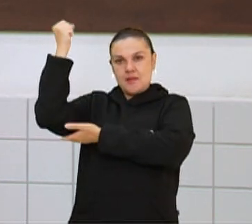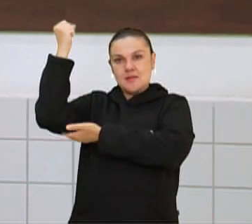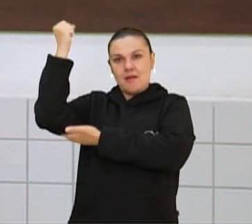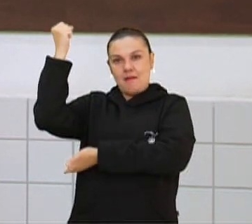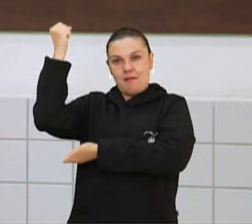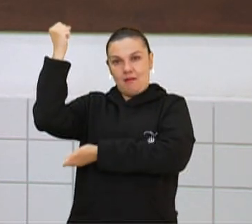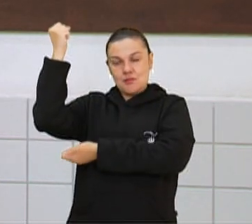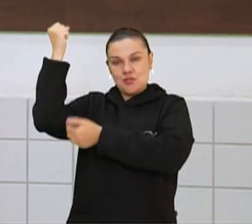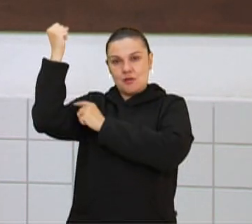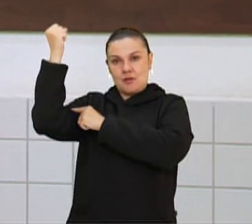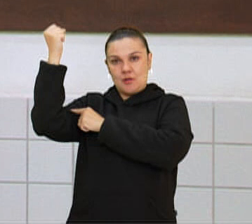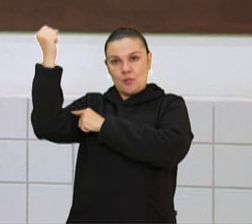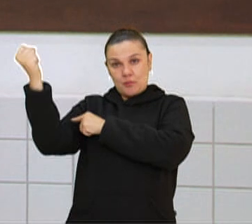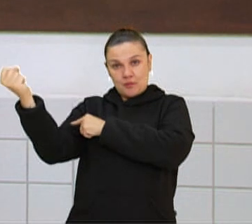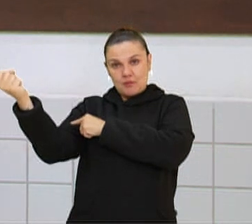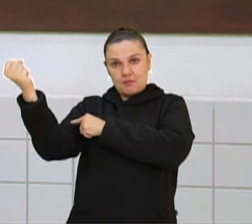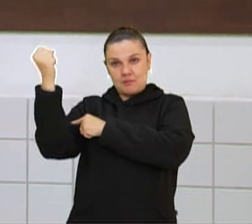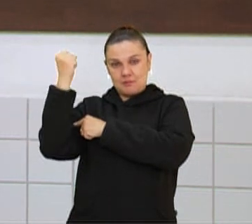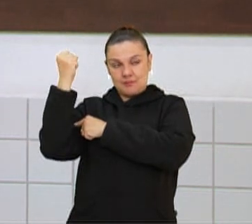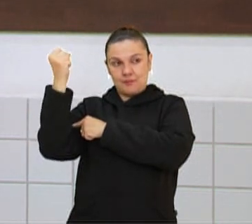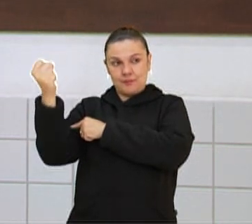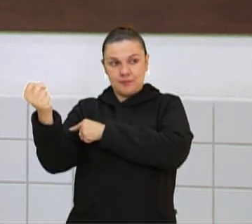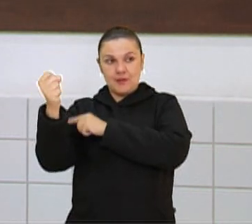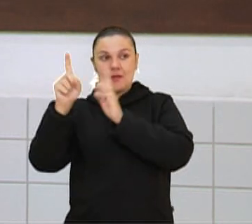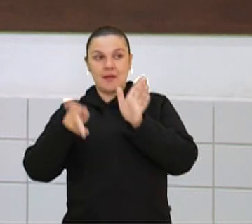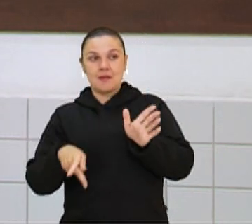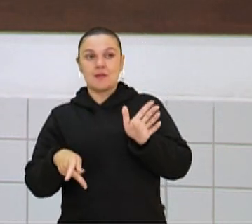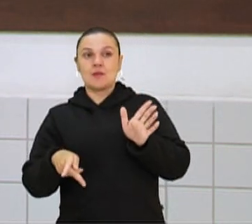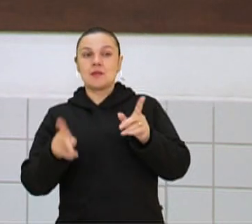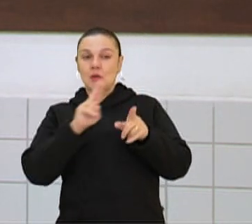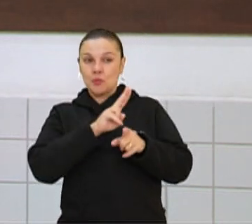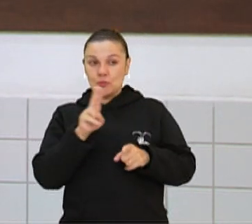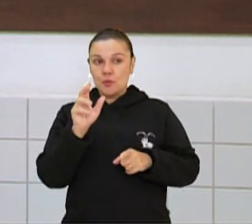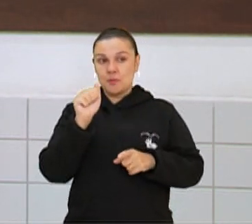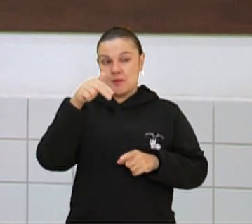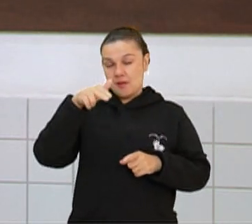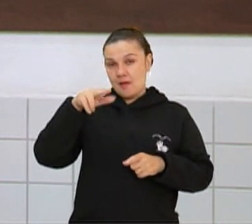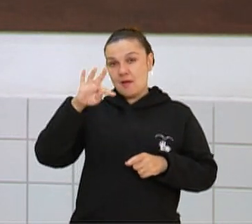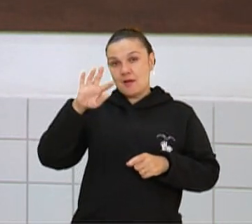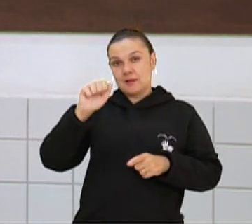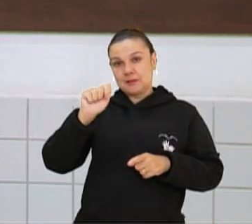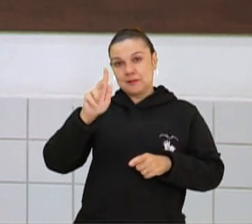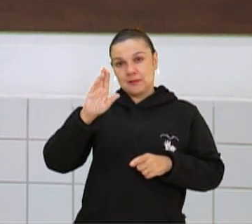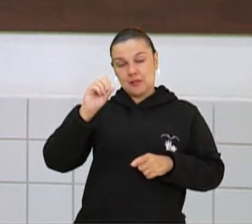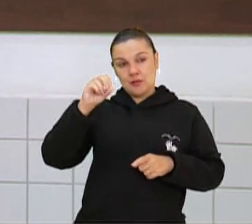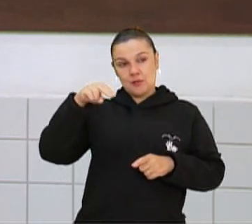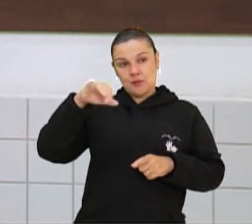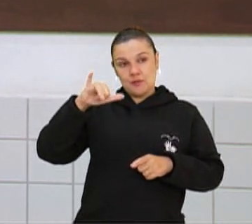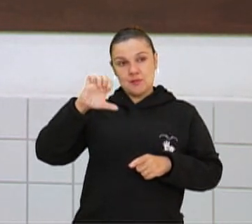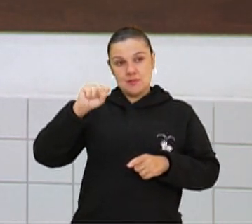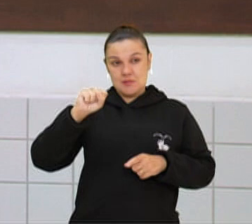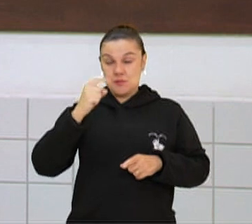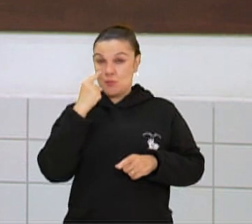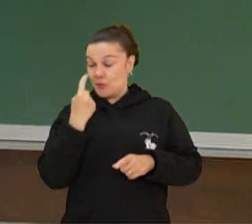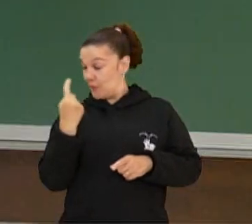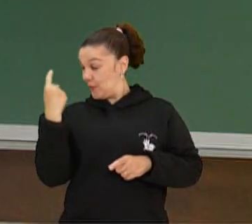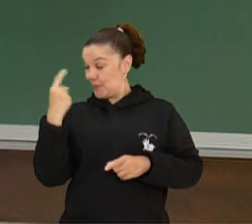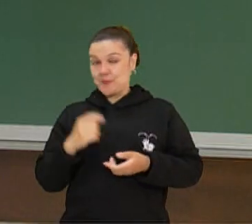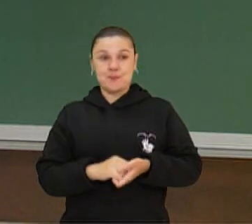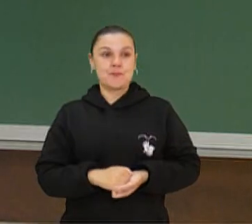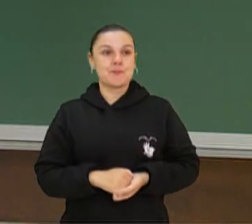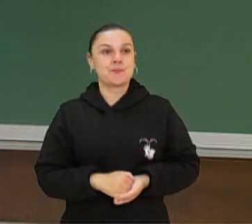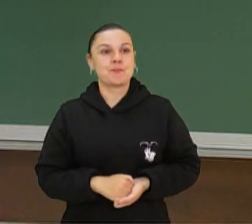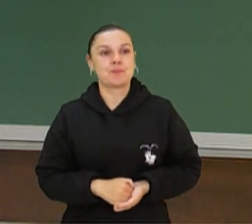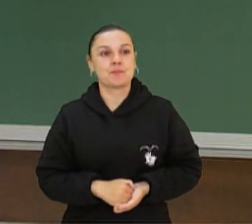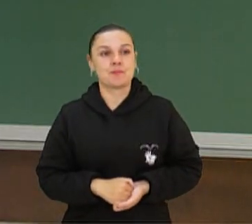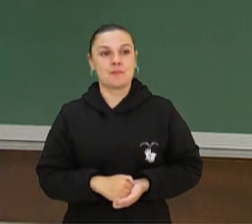músculo está contraindo, o outro está relaxando, eu tenho o antagonismo muscular. Eu acho que no slide fica mais fácil da gente observar, né? Então, olha